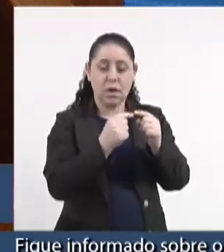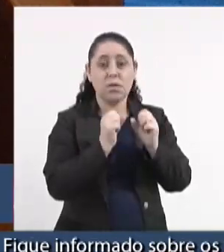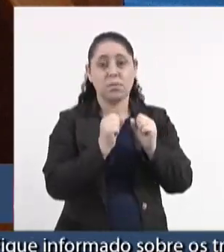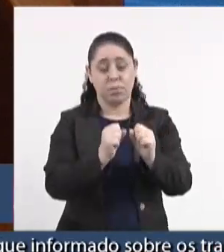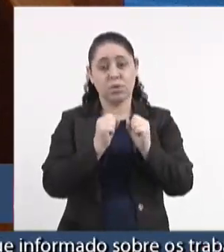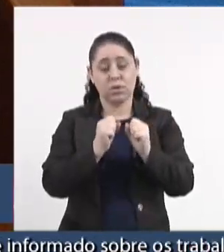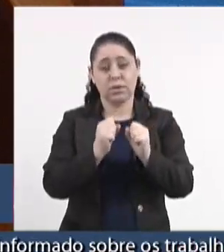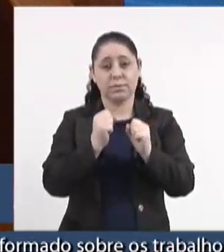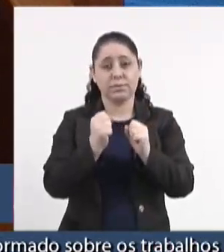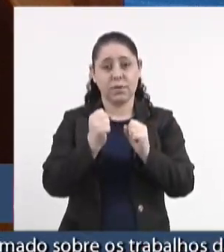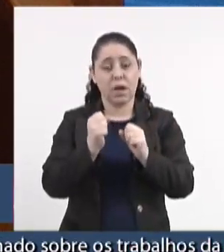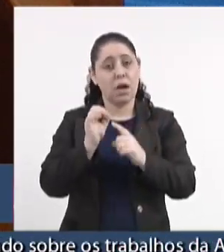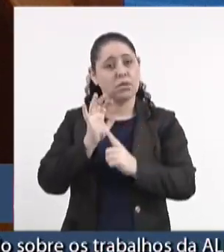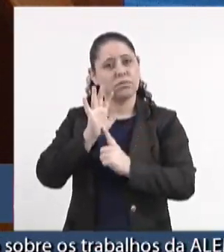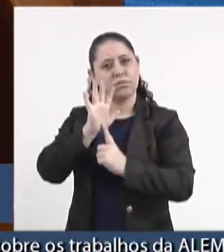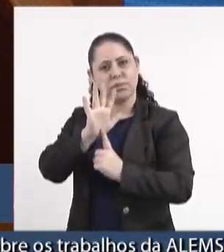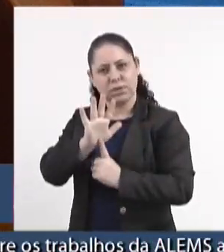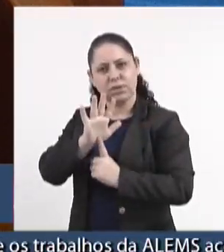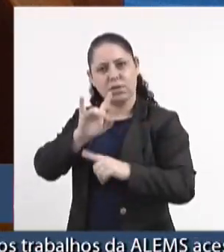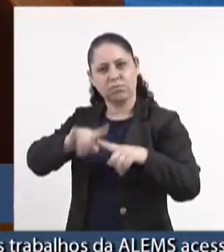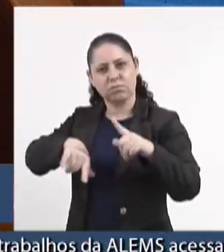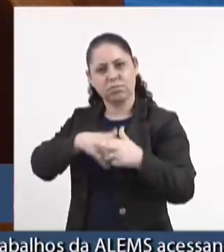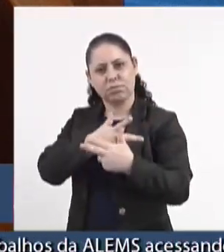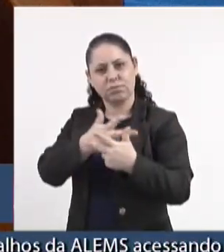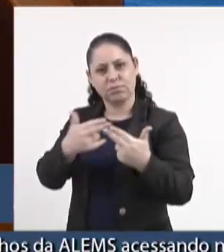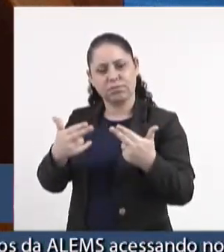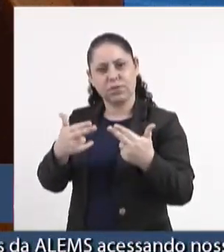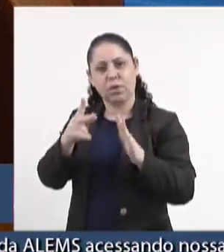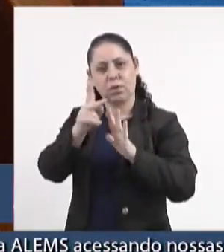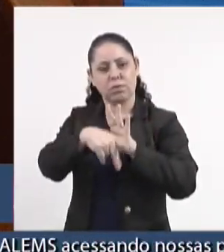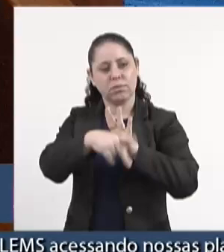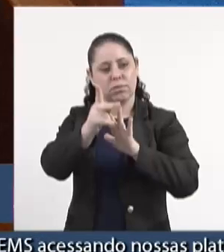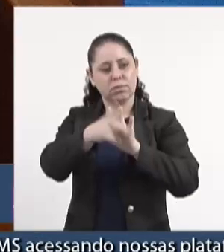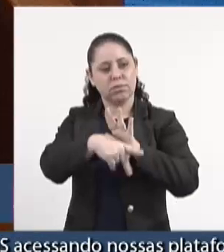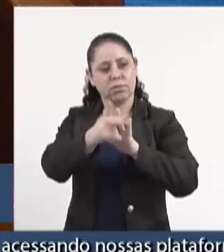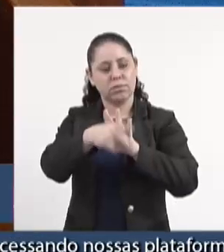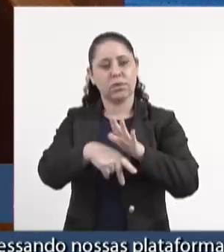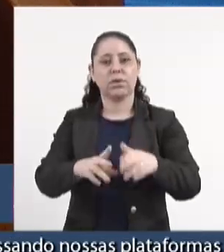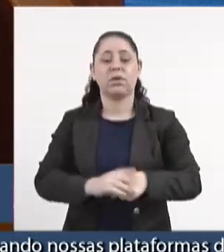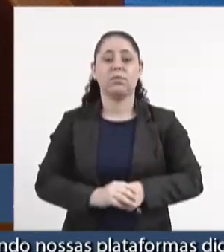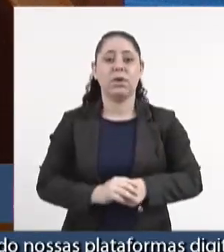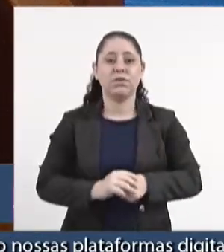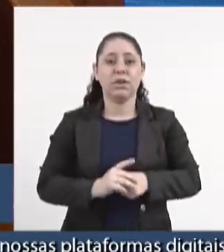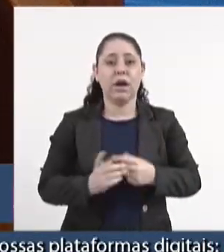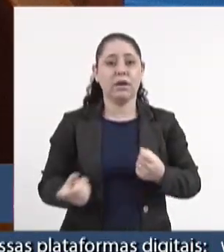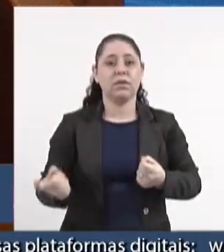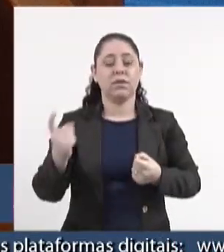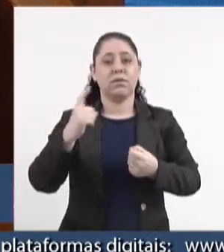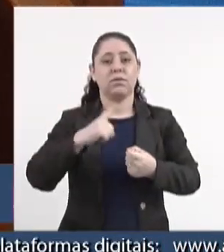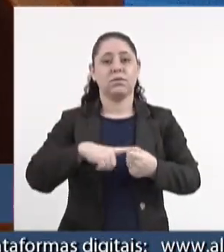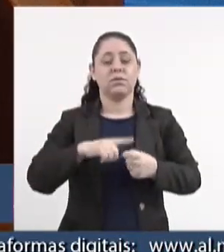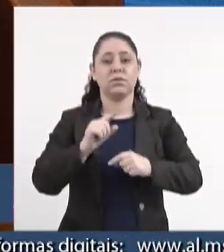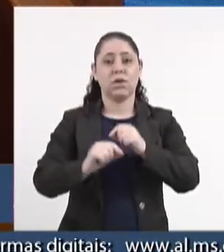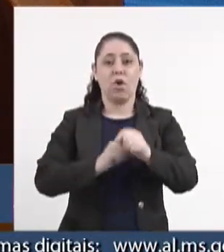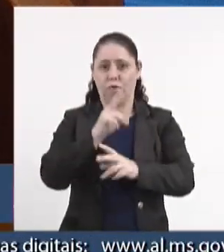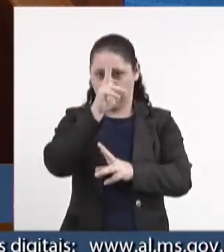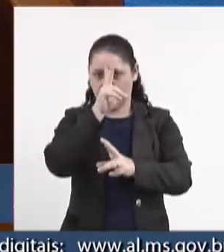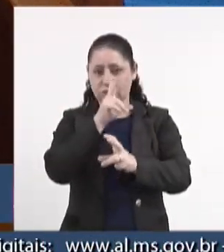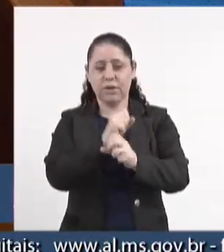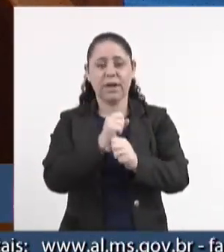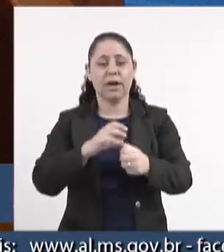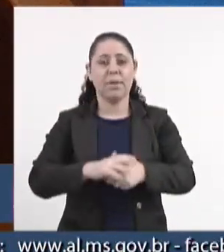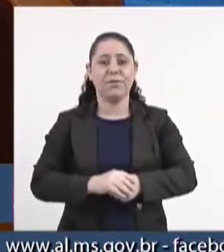poder apresentar aos produtores um plano que possa recuperar a força